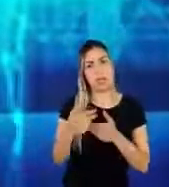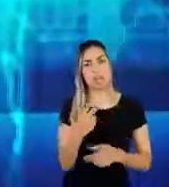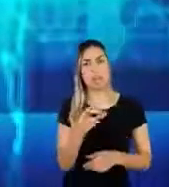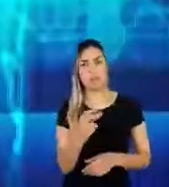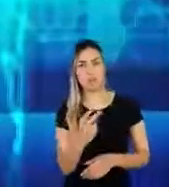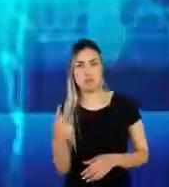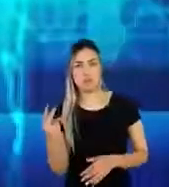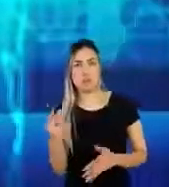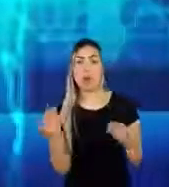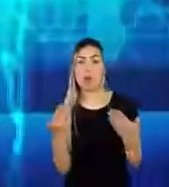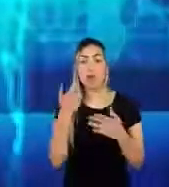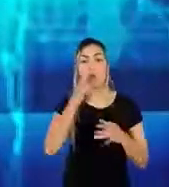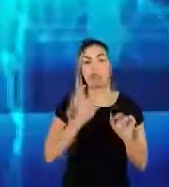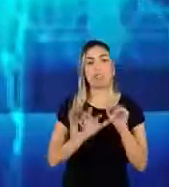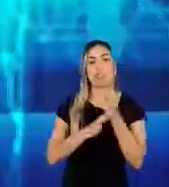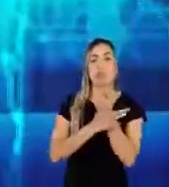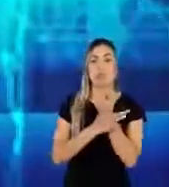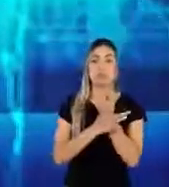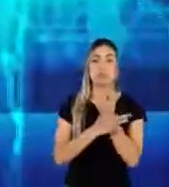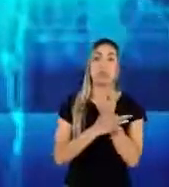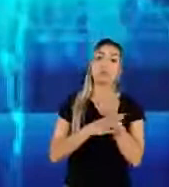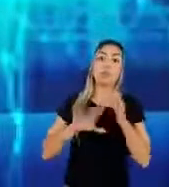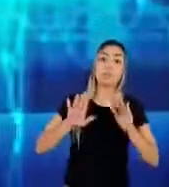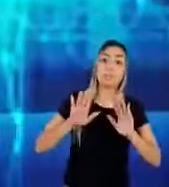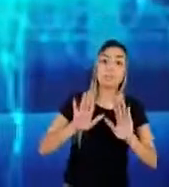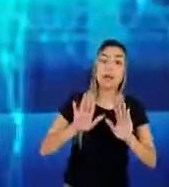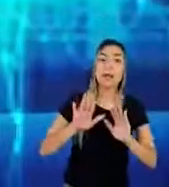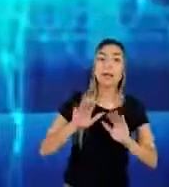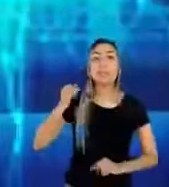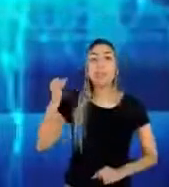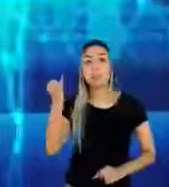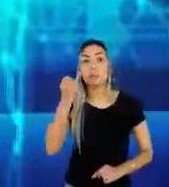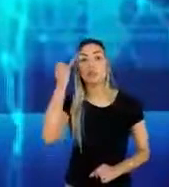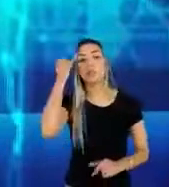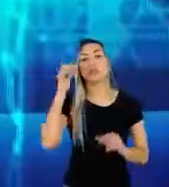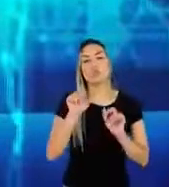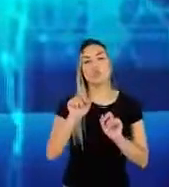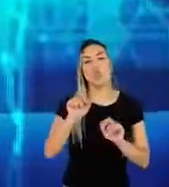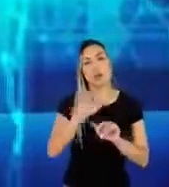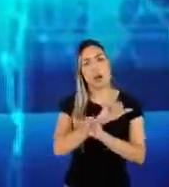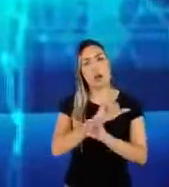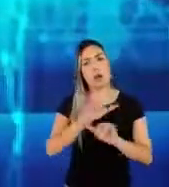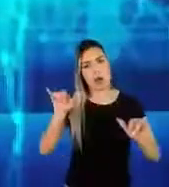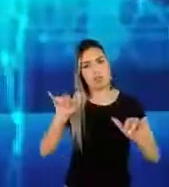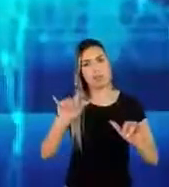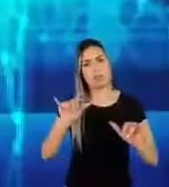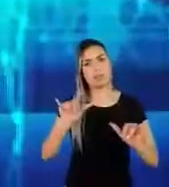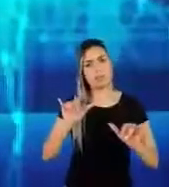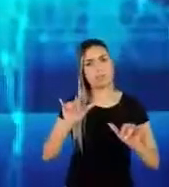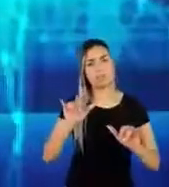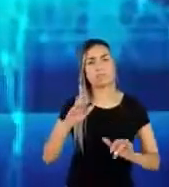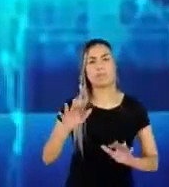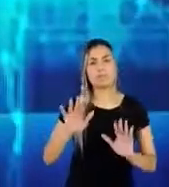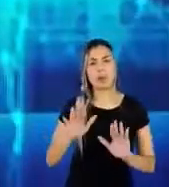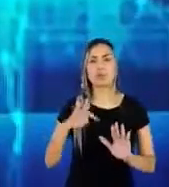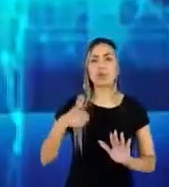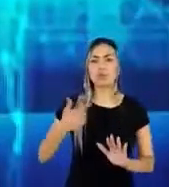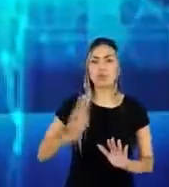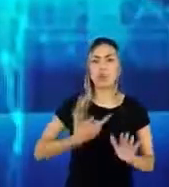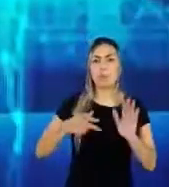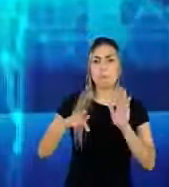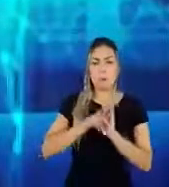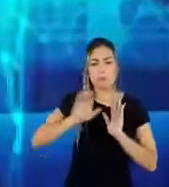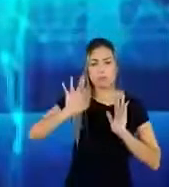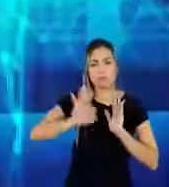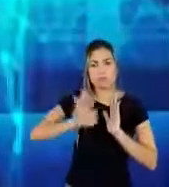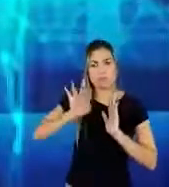robustez. Mas o importante é a sinalização que estamos dando. Então, estamos tirando o subsídio da tarifa, ou